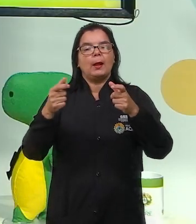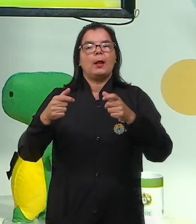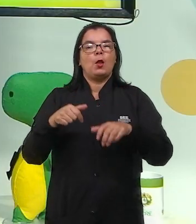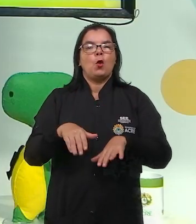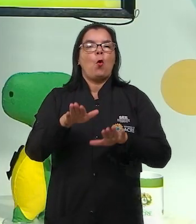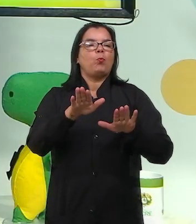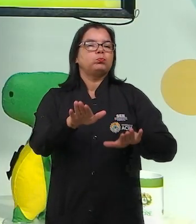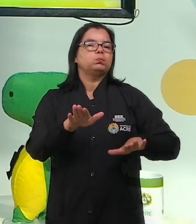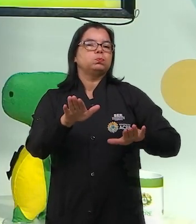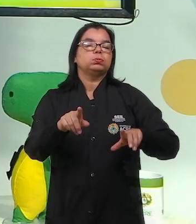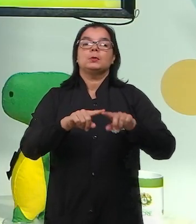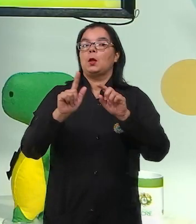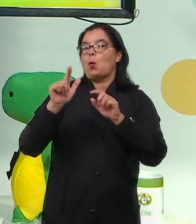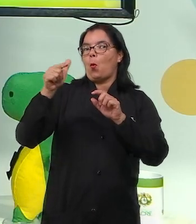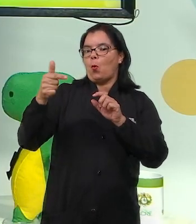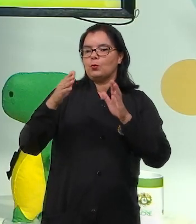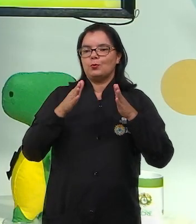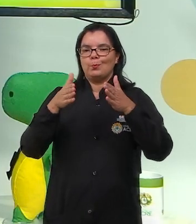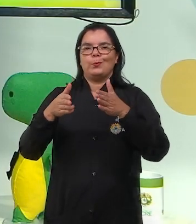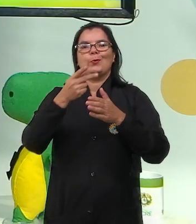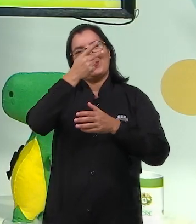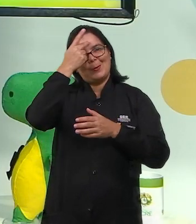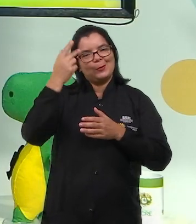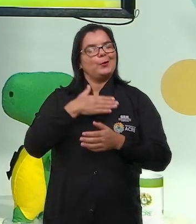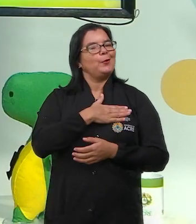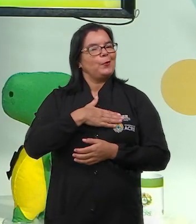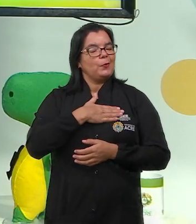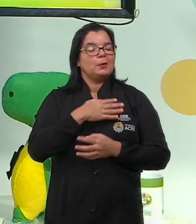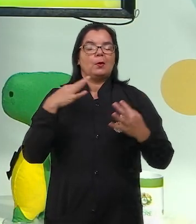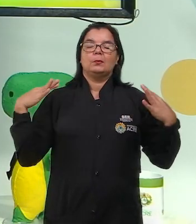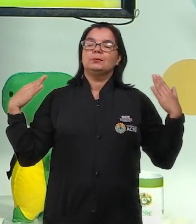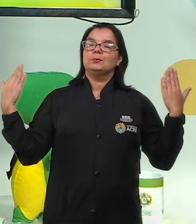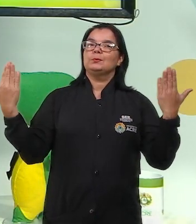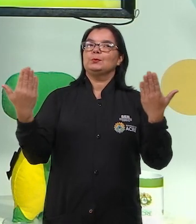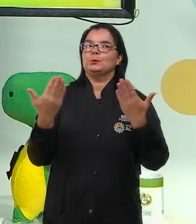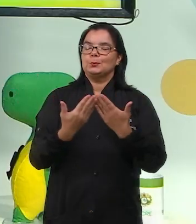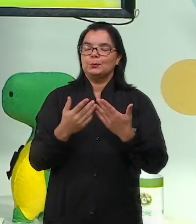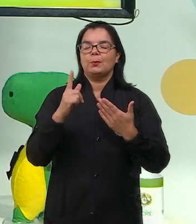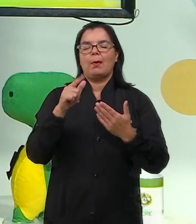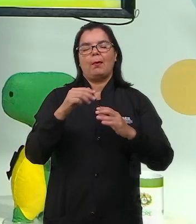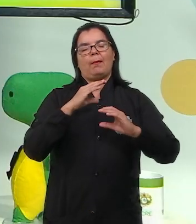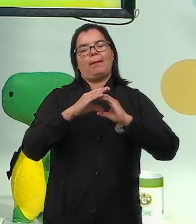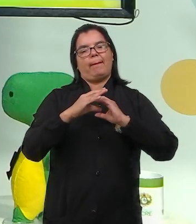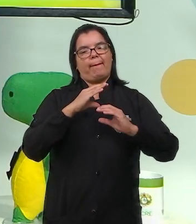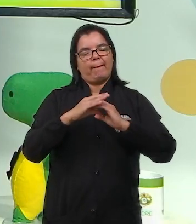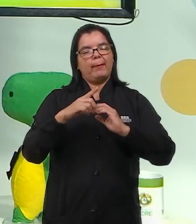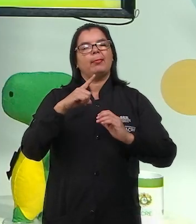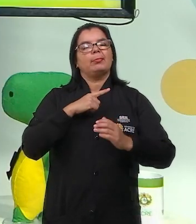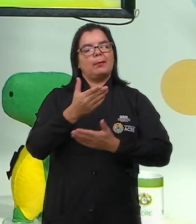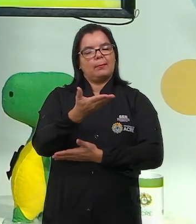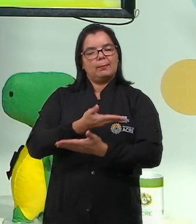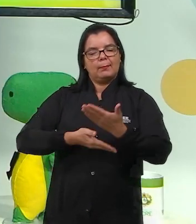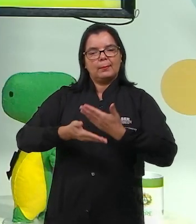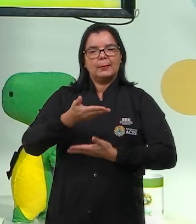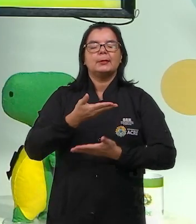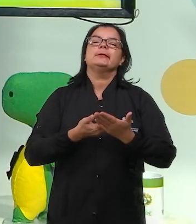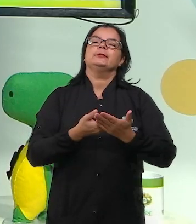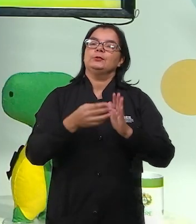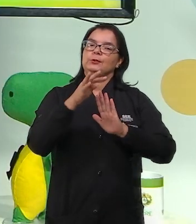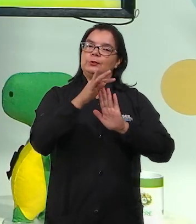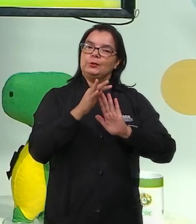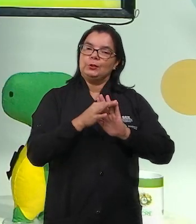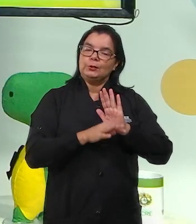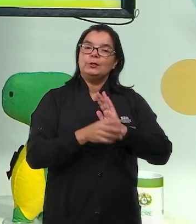outro público-alvo, então assim por diante. Então tudo ao nosso redor é comunicação e carrega essa relação entre